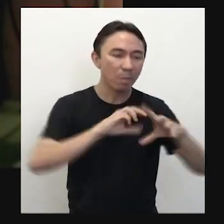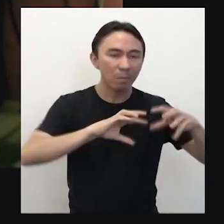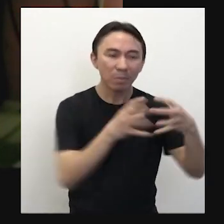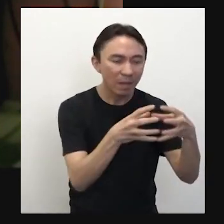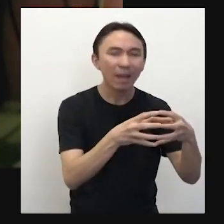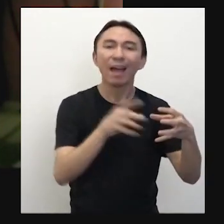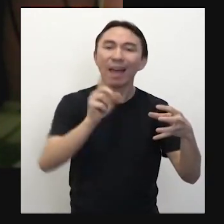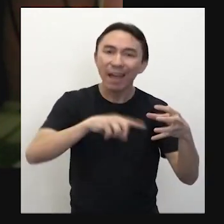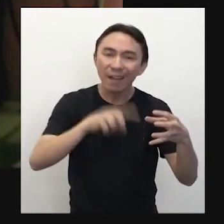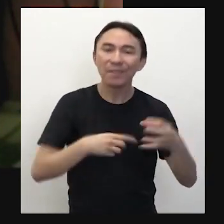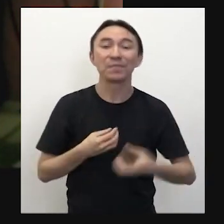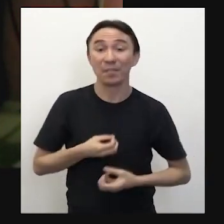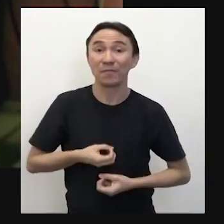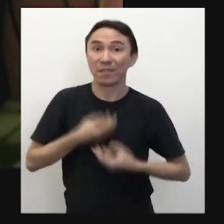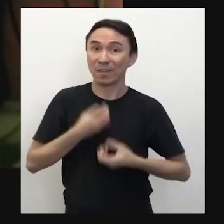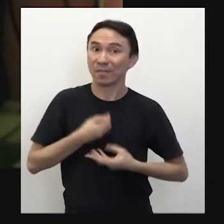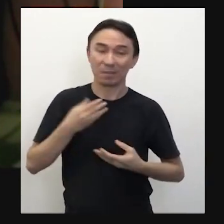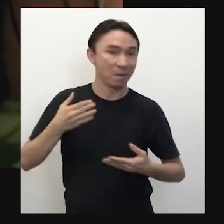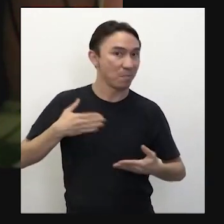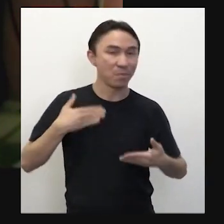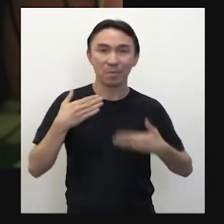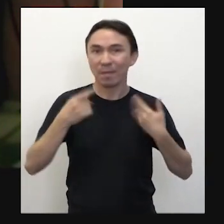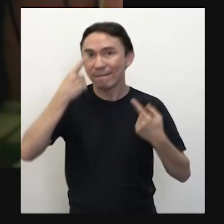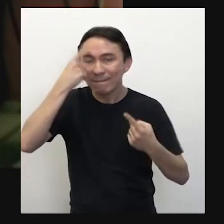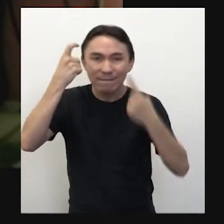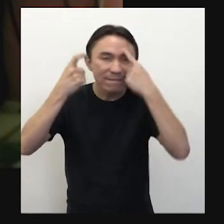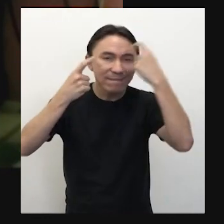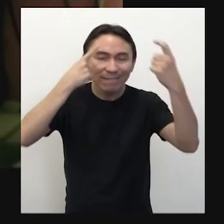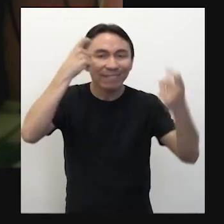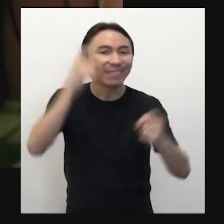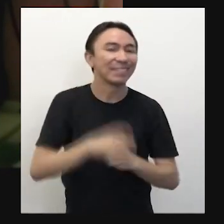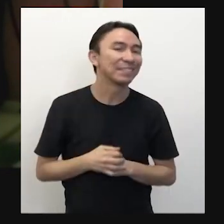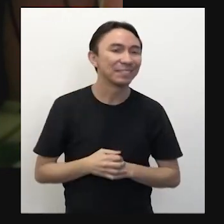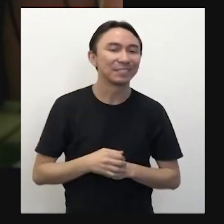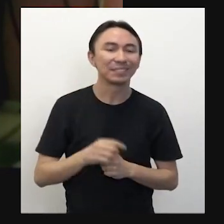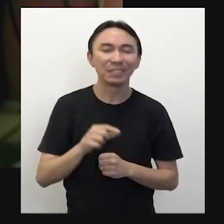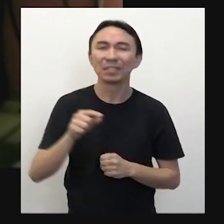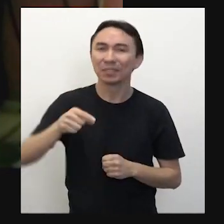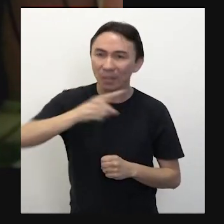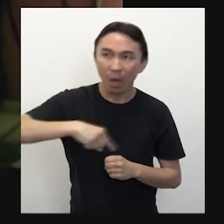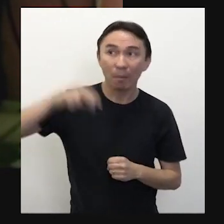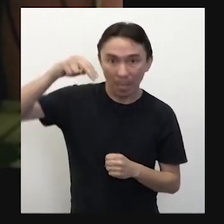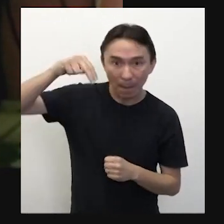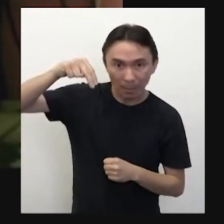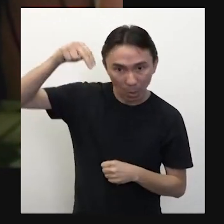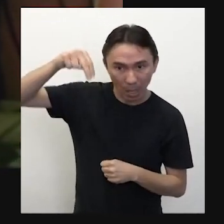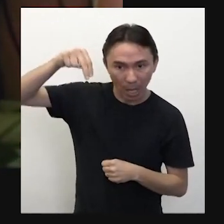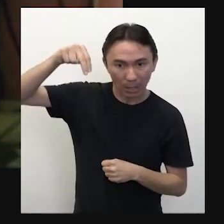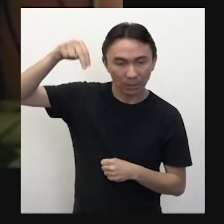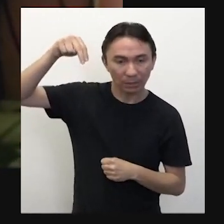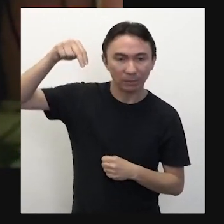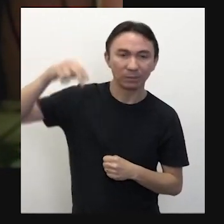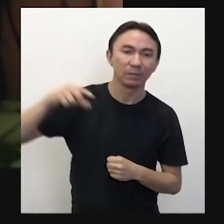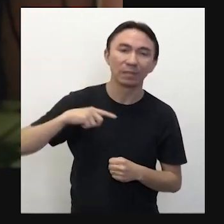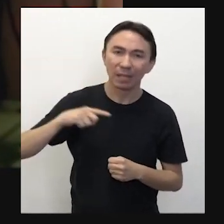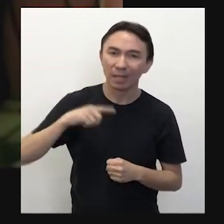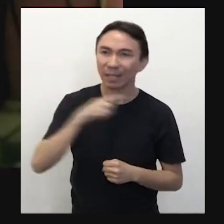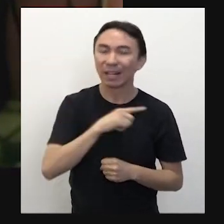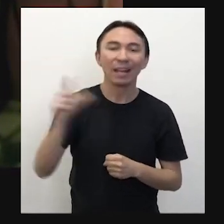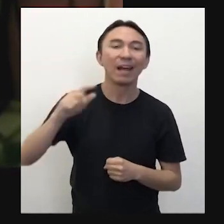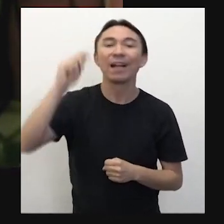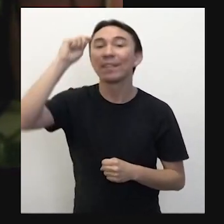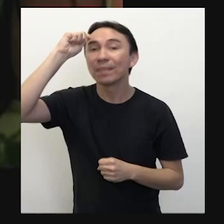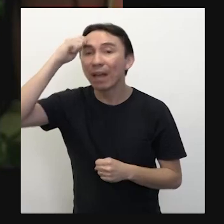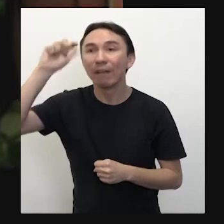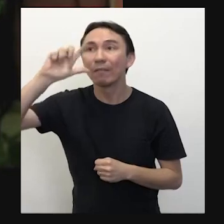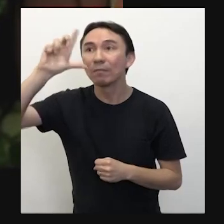improvisado. No nosso caso, principalmente, no caso do Nordeste, nós temos uma herança africana muito grande, e